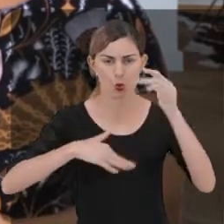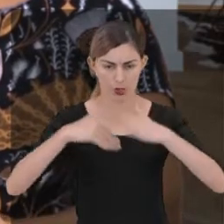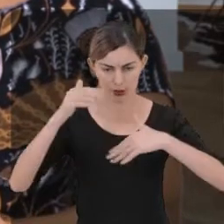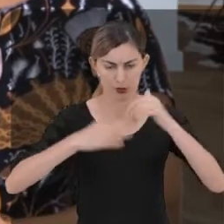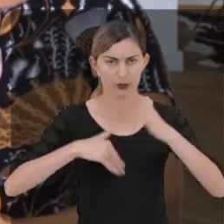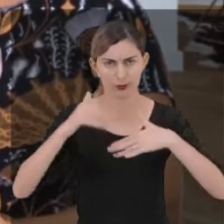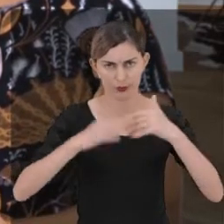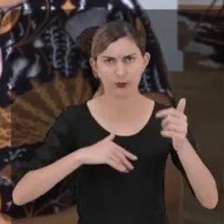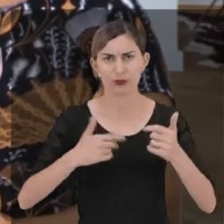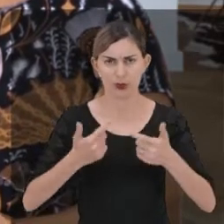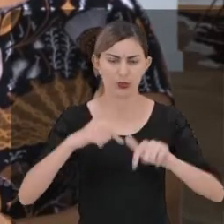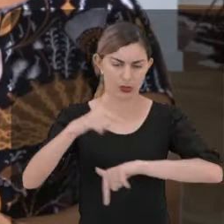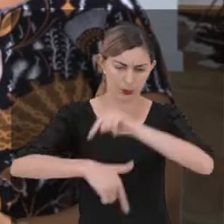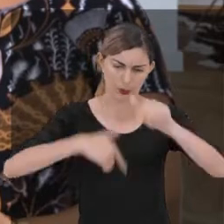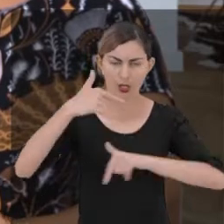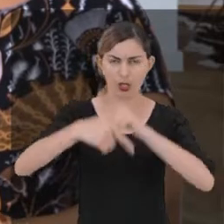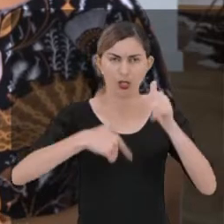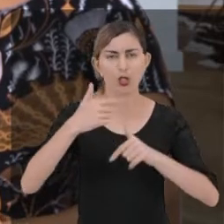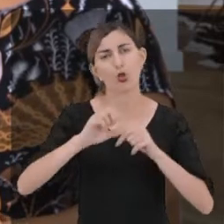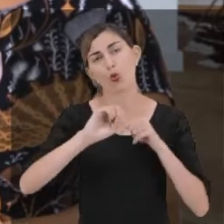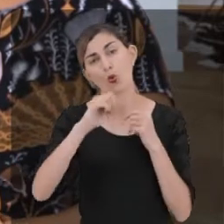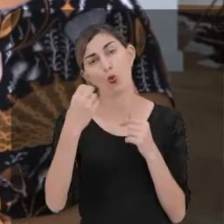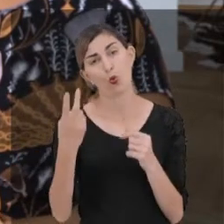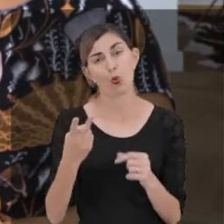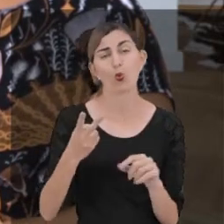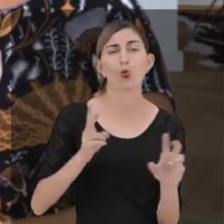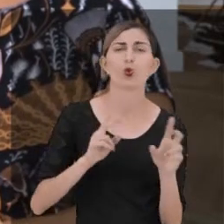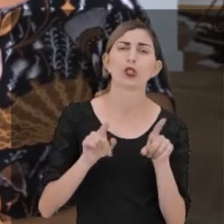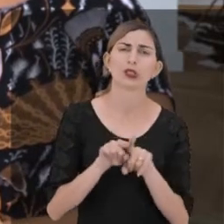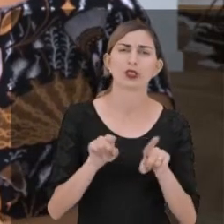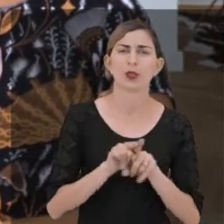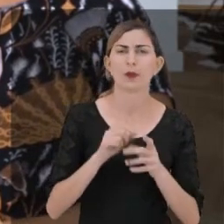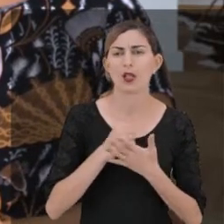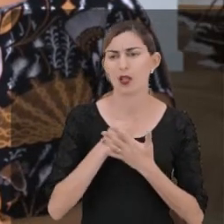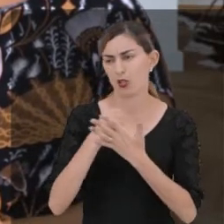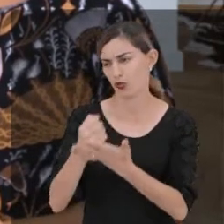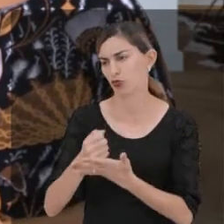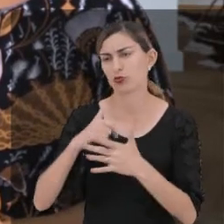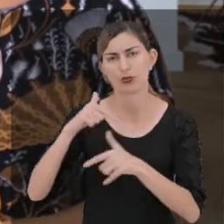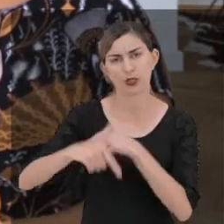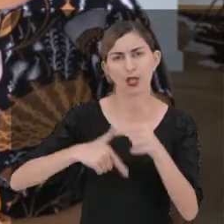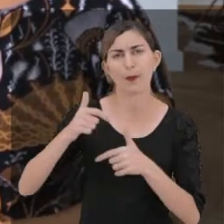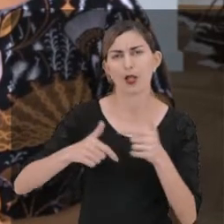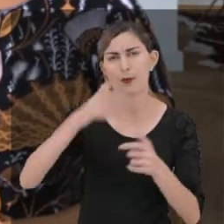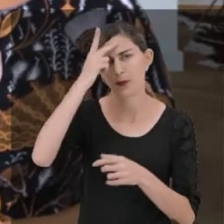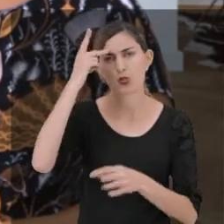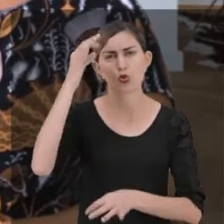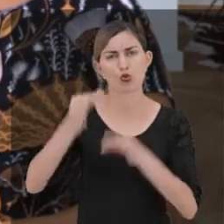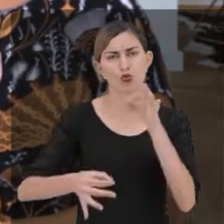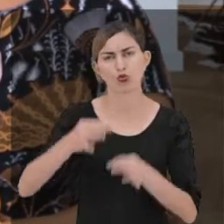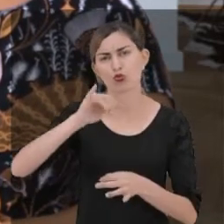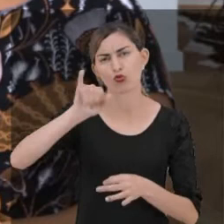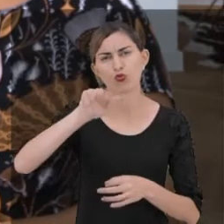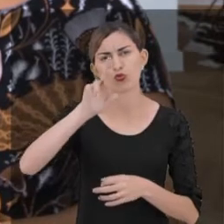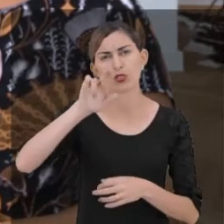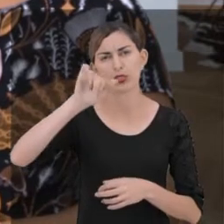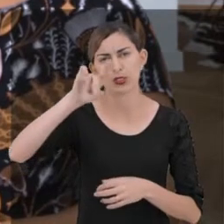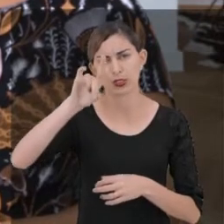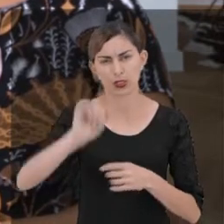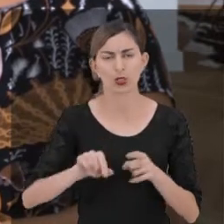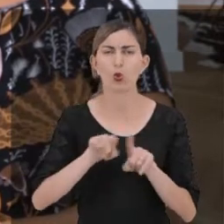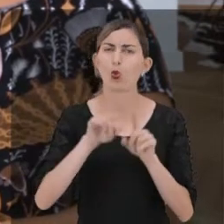qualificação enquanto trabalhador, seja ele prestado em termos de prestação de serviço como pessoa jurídica e até mesmo